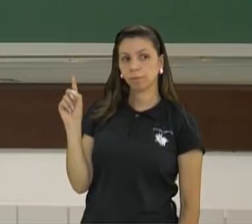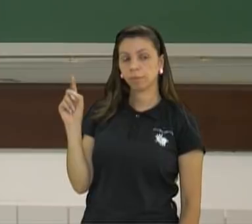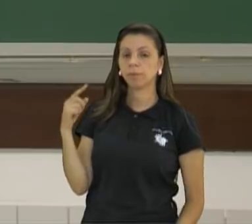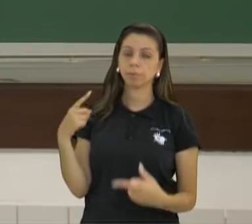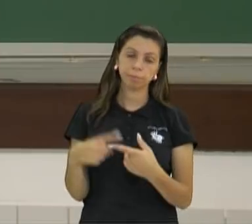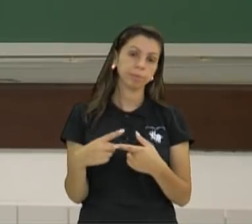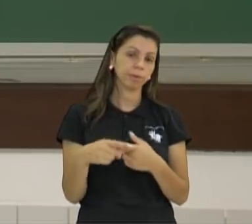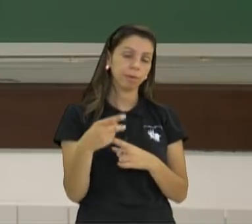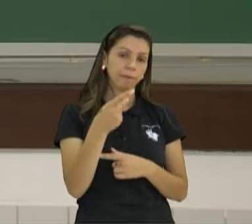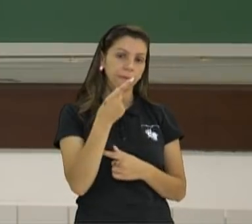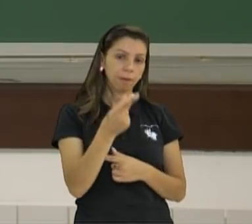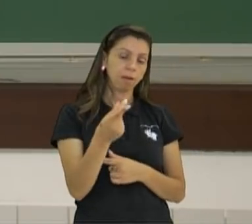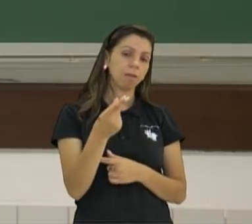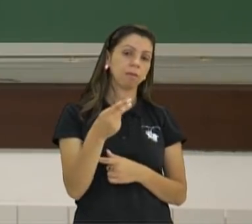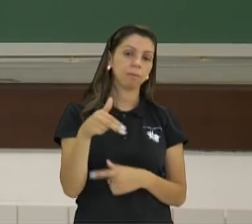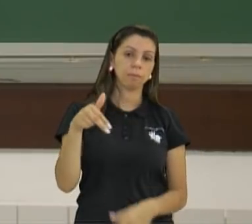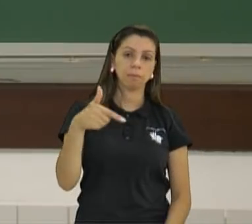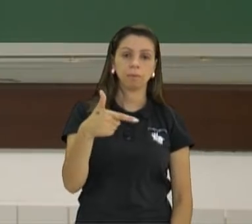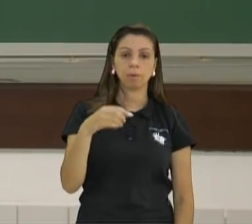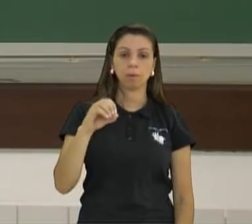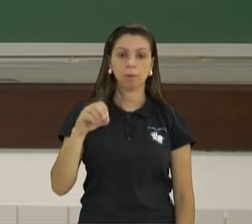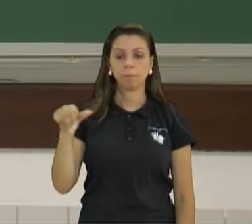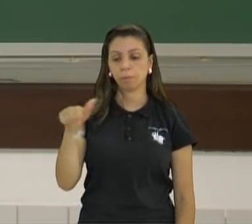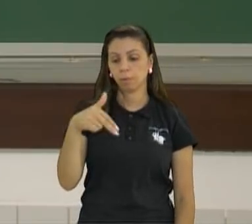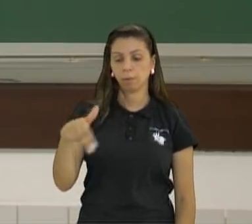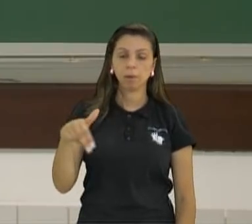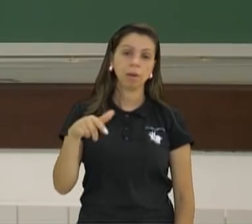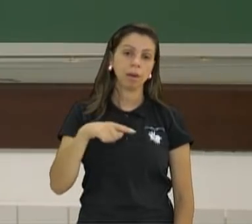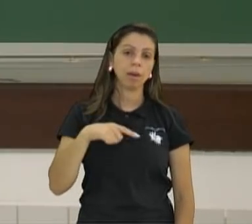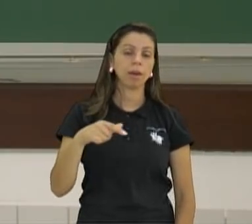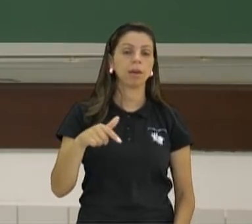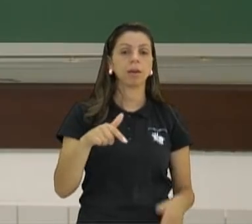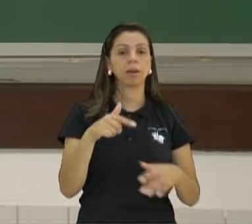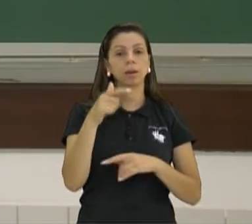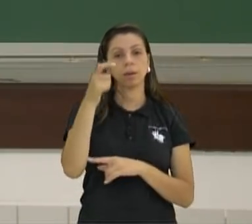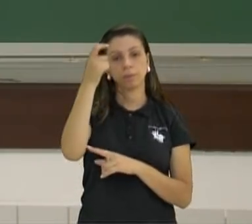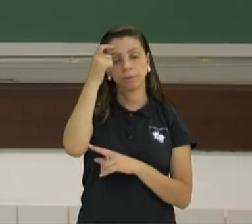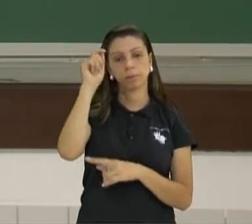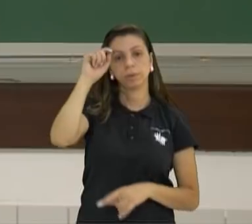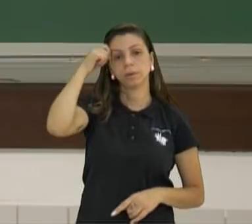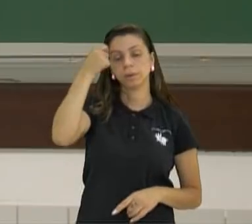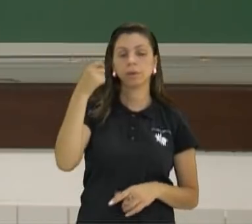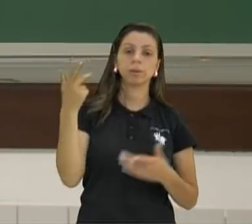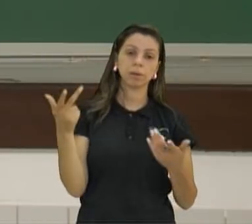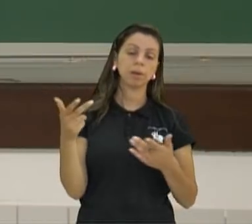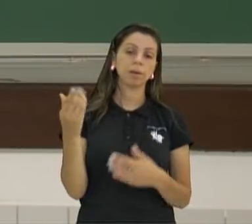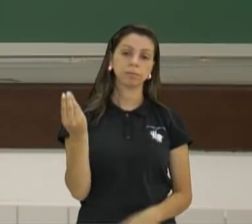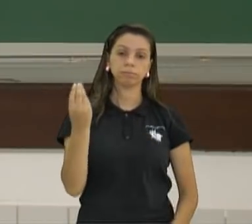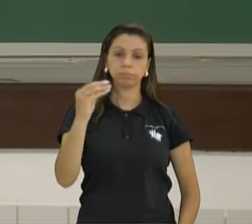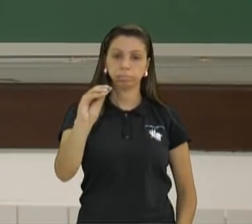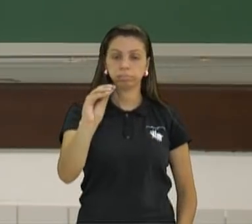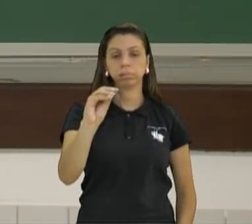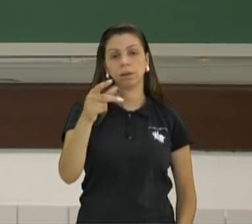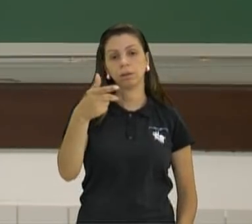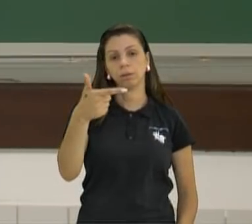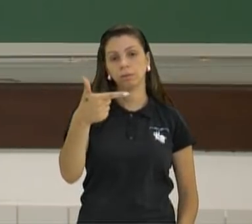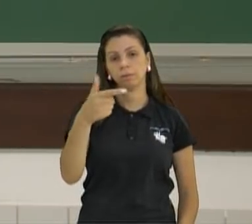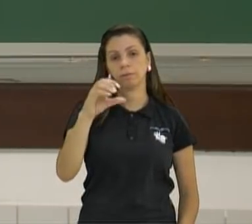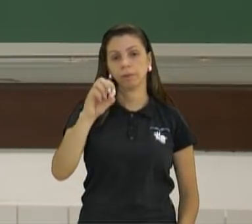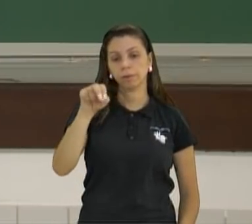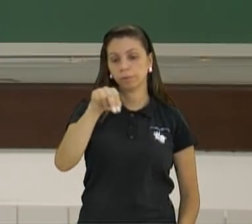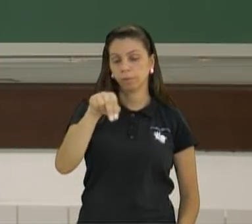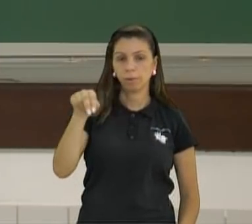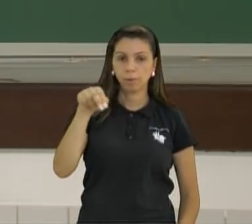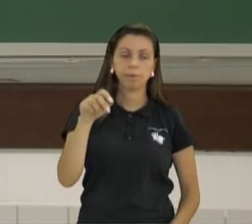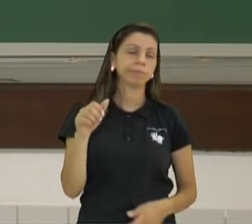nós falamos na aula passada sobre a consciência negra. E aí a professora colocou 20 de novembro aí, né? Para